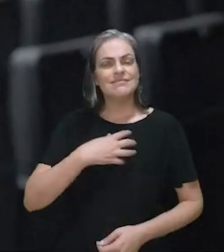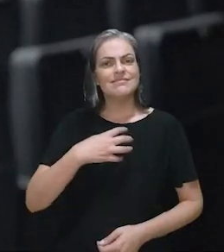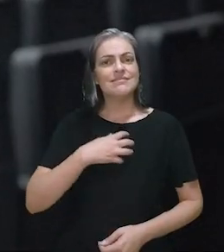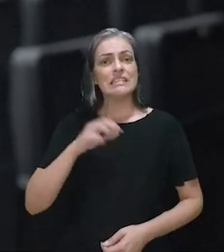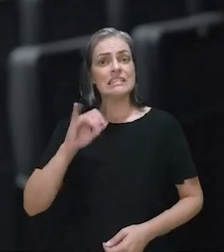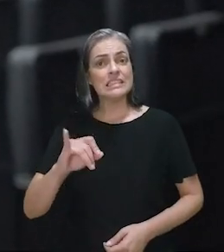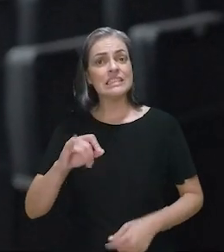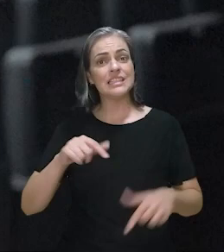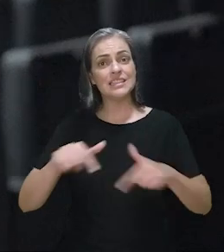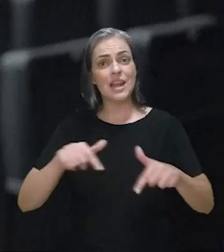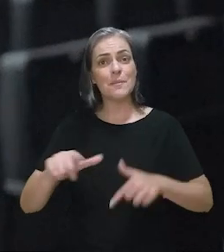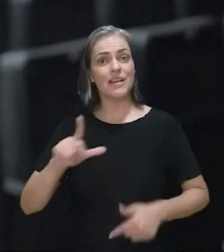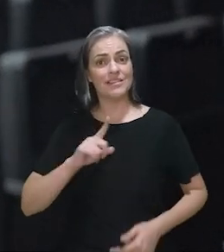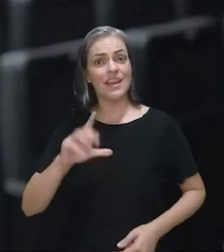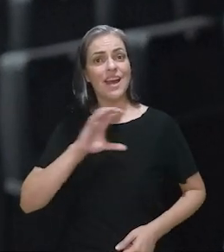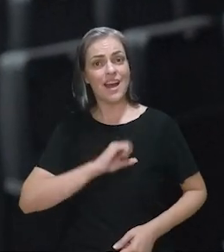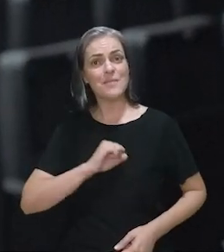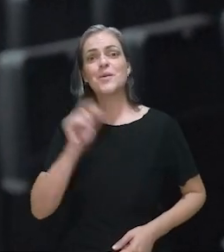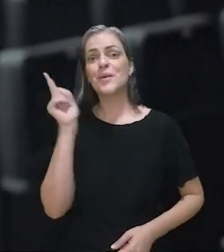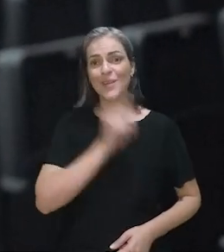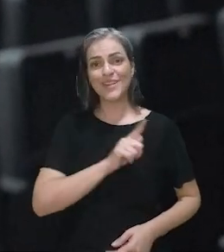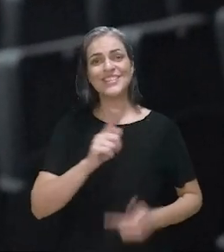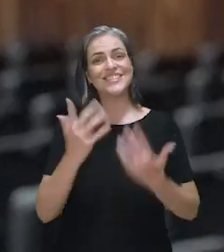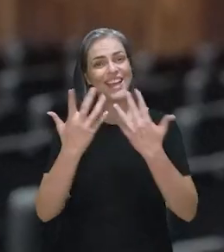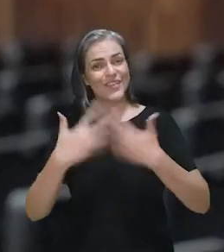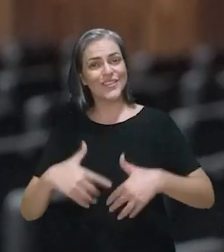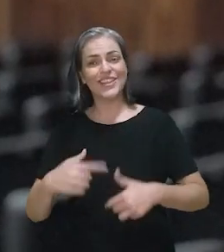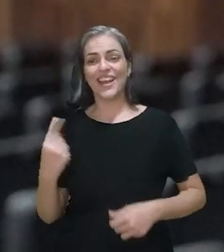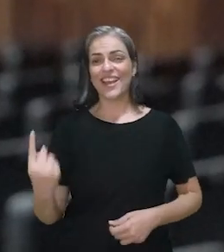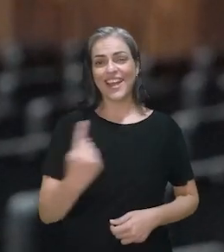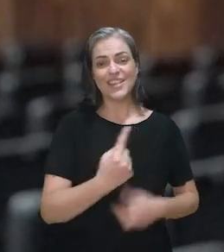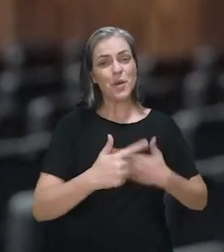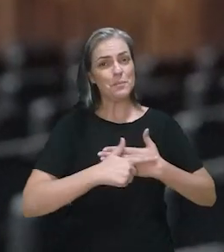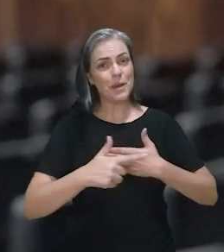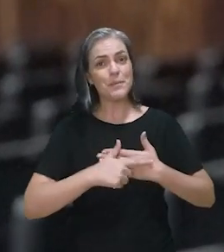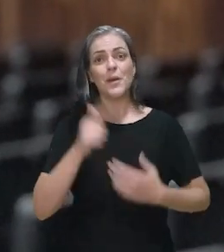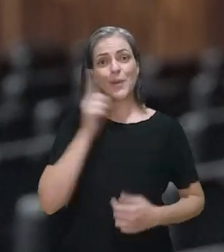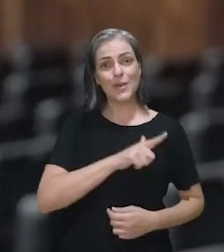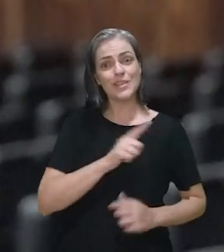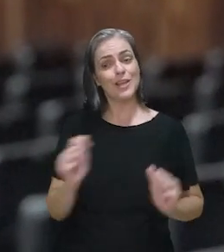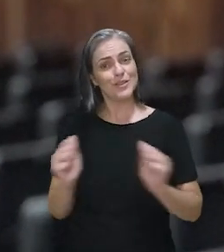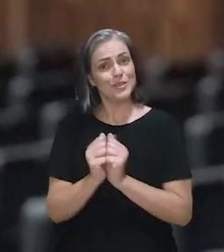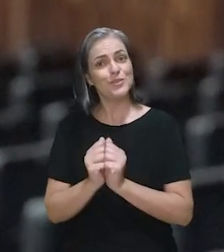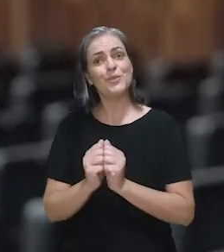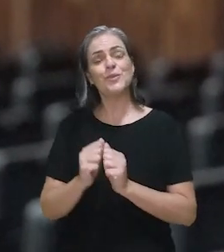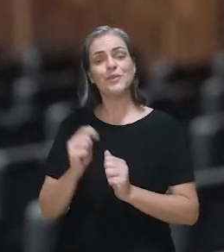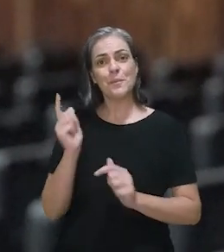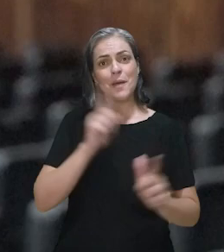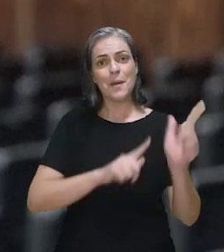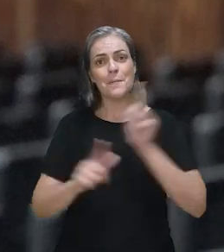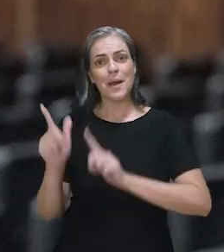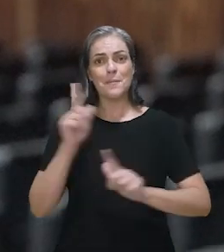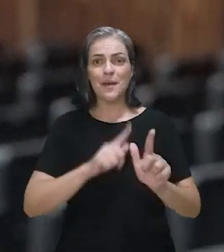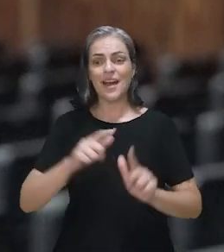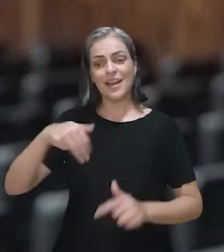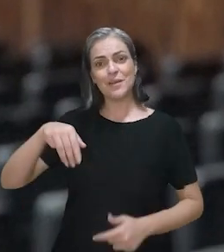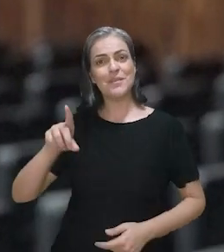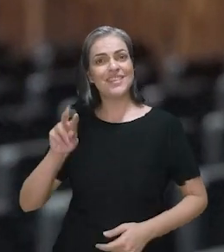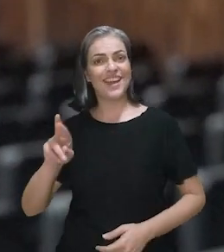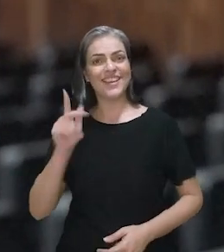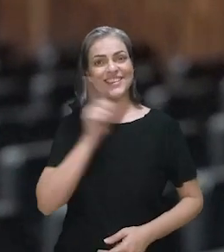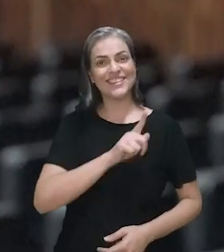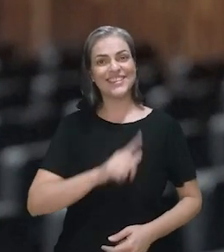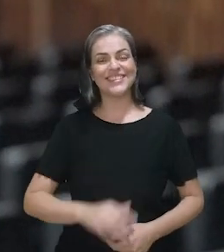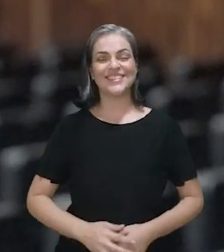E deu a entender que a gente trabalhando com amor, tudo funciona, né? Cada um fazendo sua parte e aí vira um conjunto. E aí sai o que sai, todas